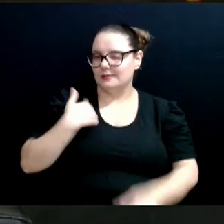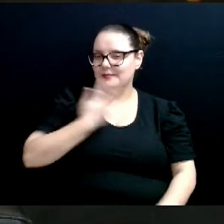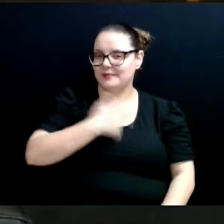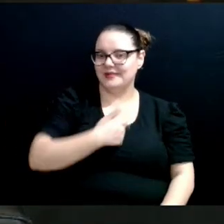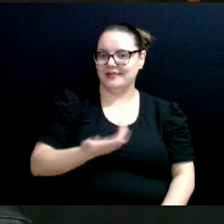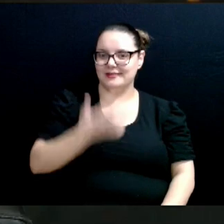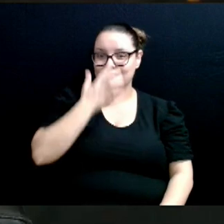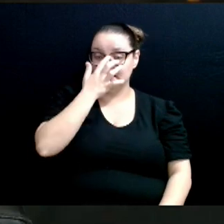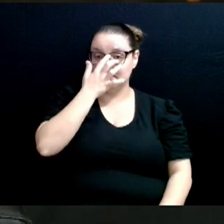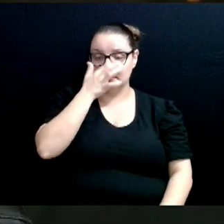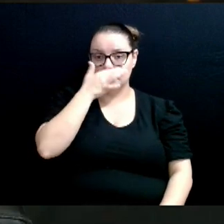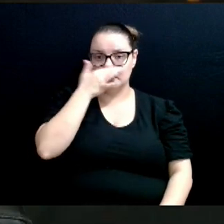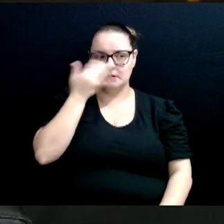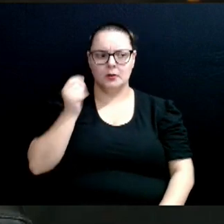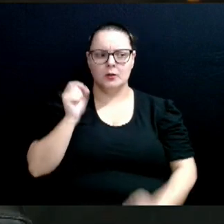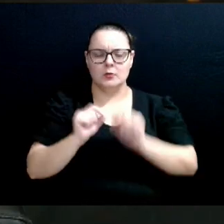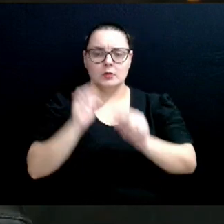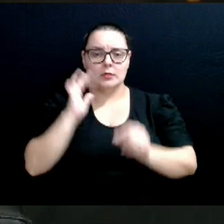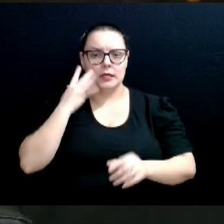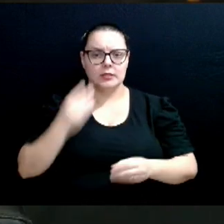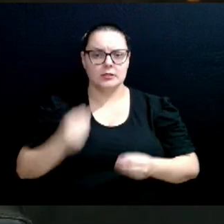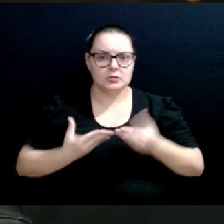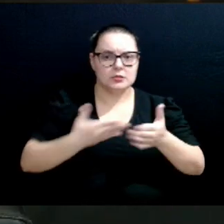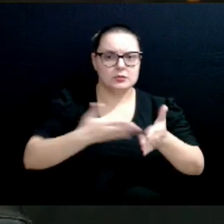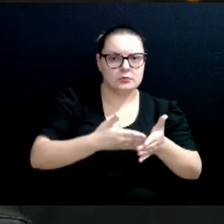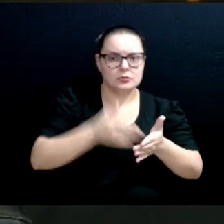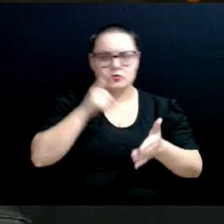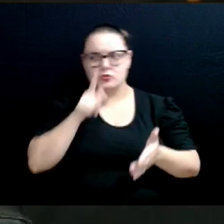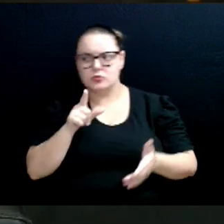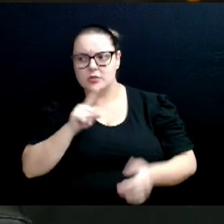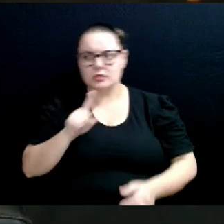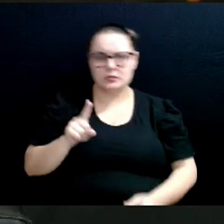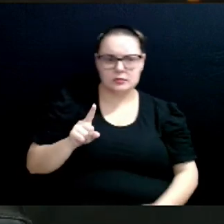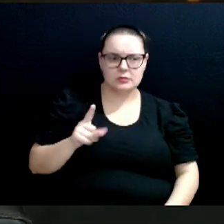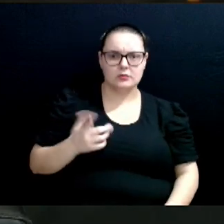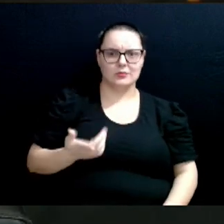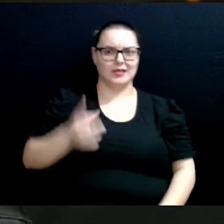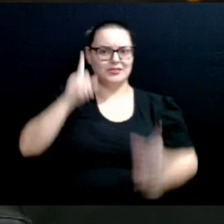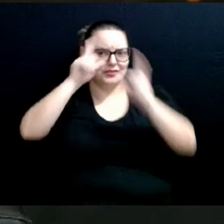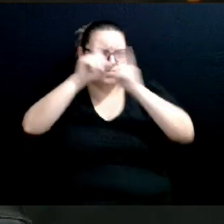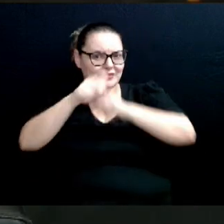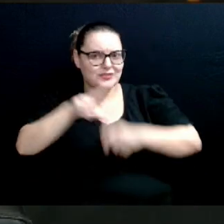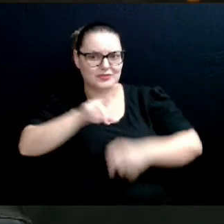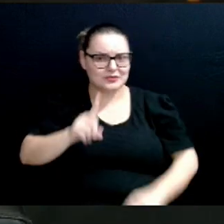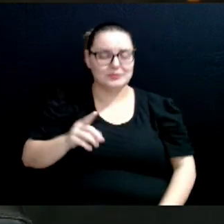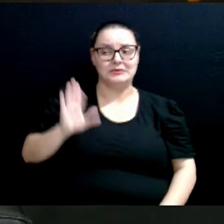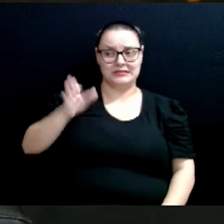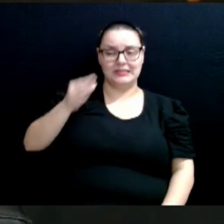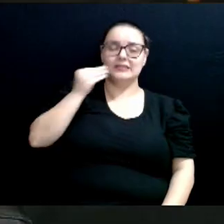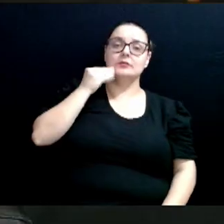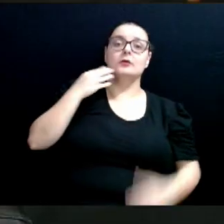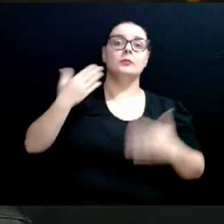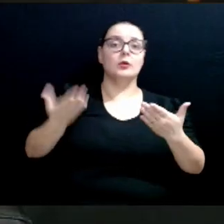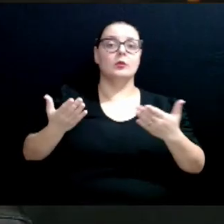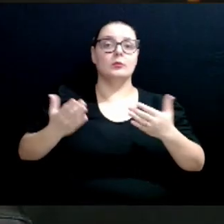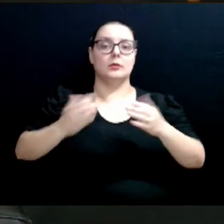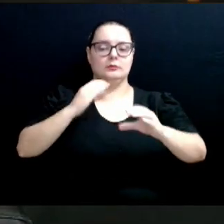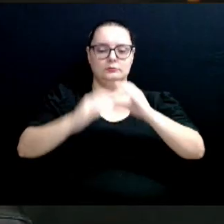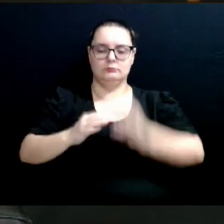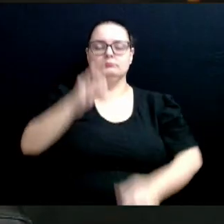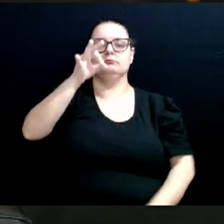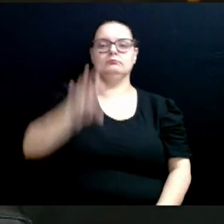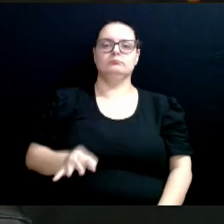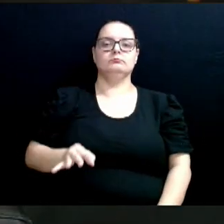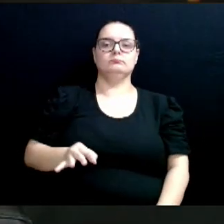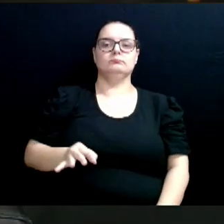acha de impor limites? Consegue, não consegue? É difícil, não é difícil? Já tentou? Pois é, gente, comunicação assertiva é apontada